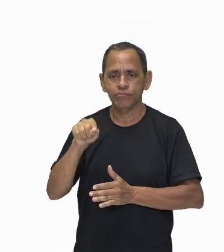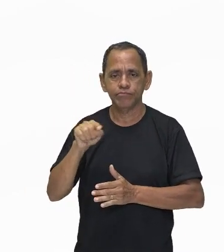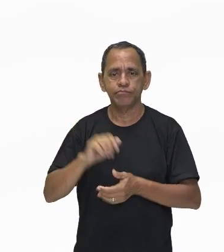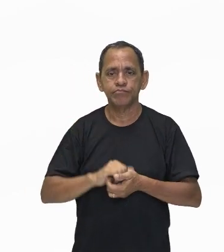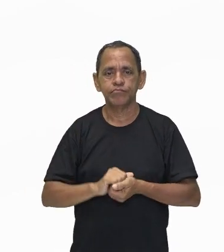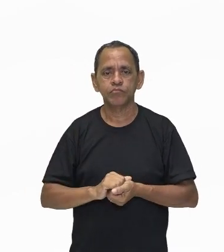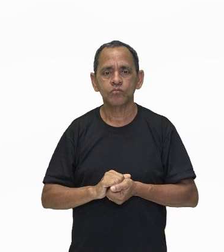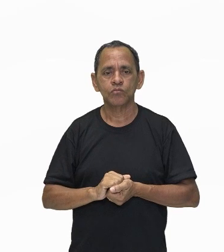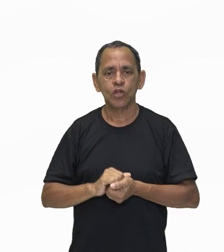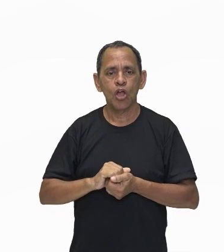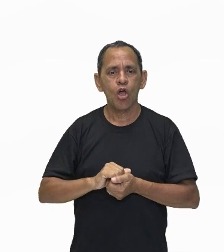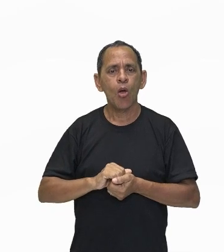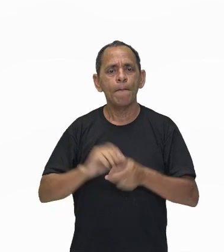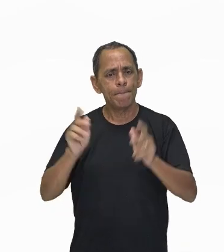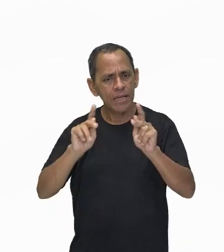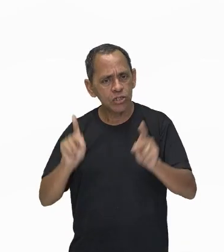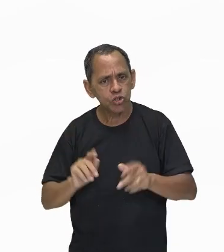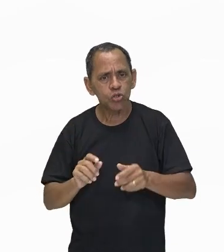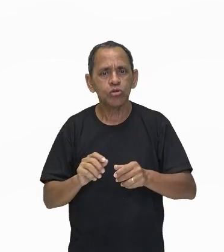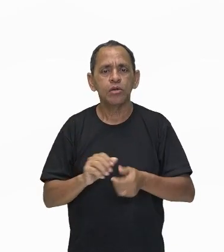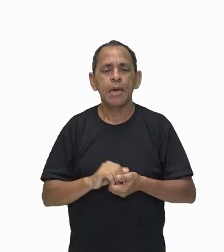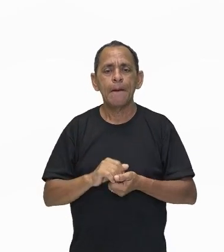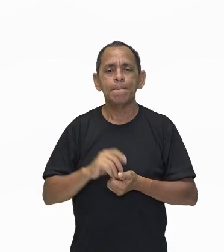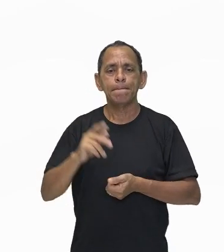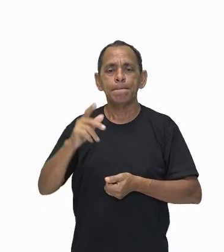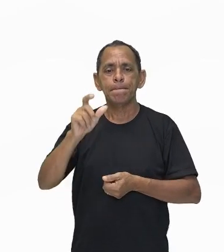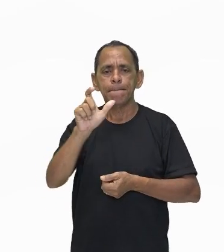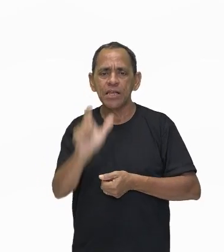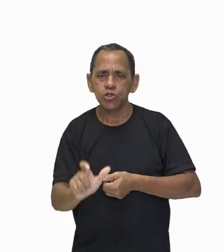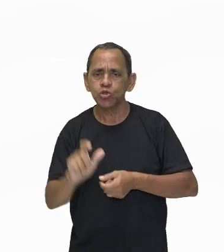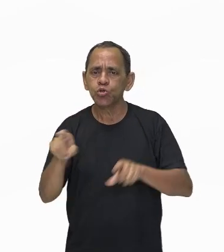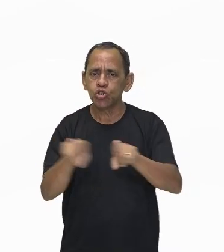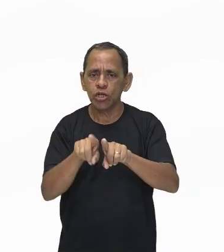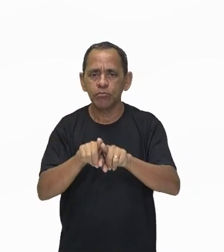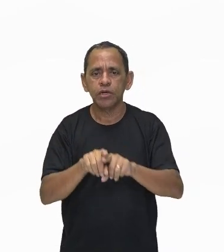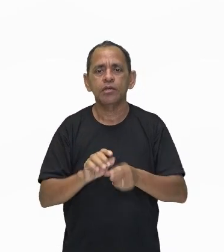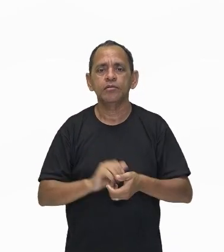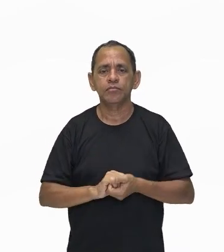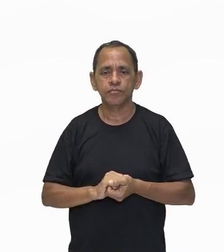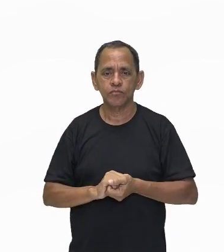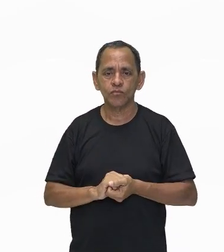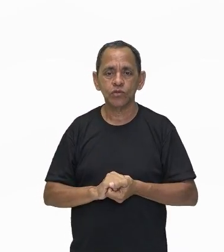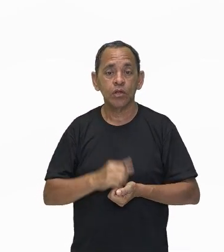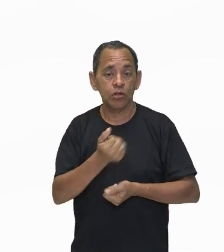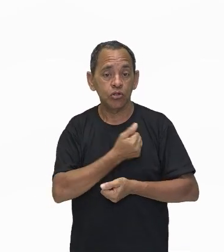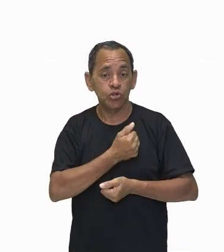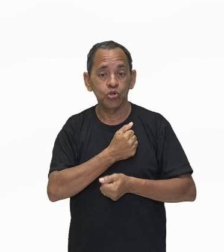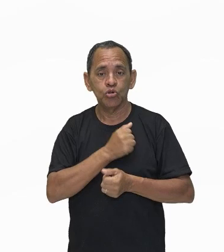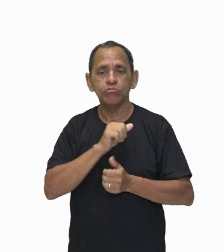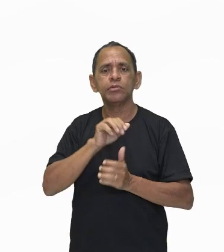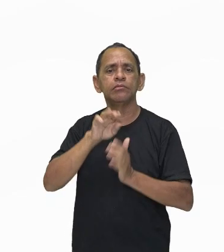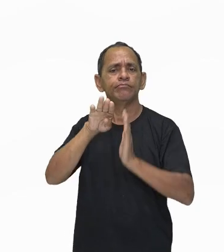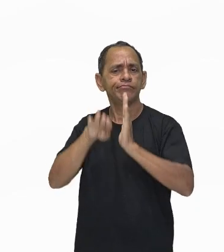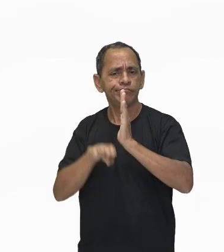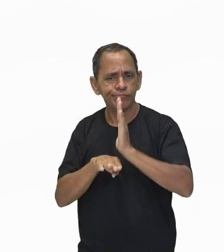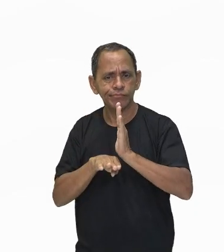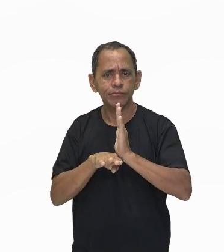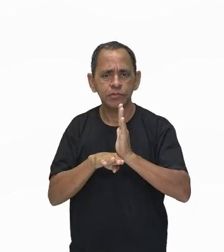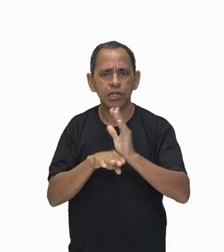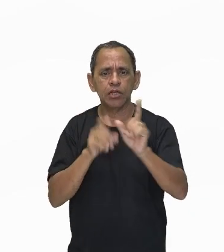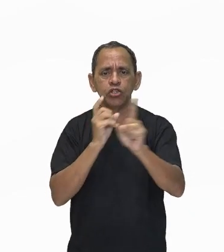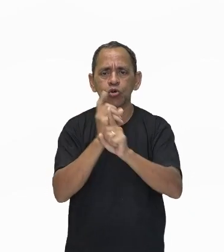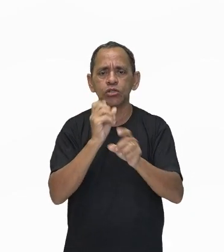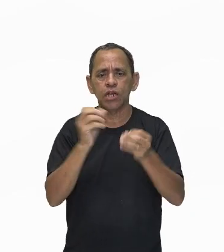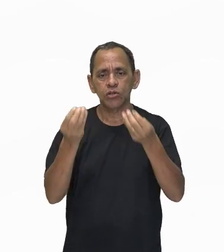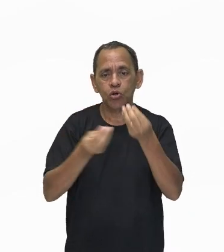homicídios, de 1979 a 2017, o número é inferior ao encontrado